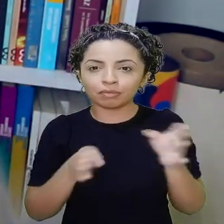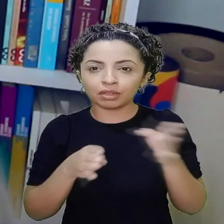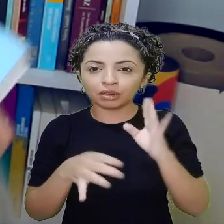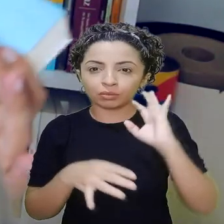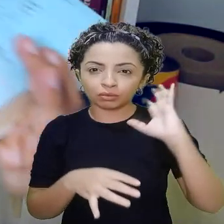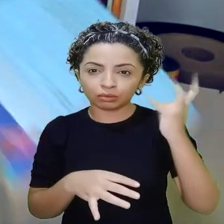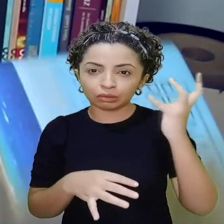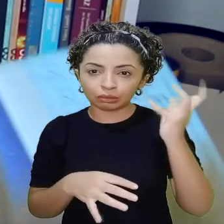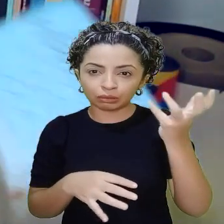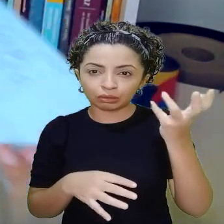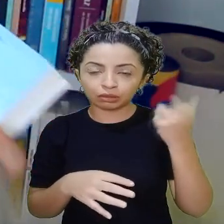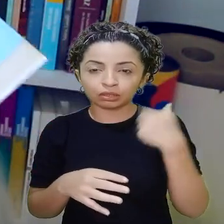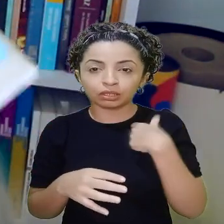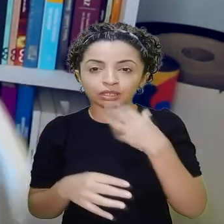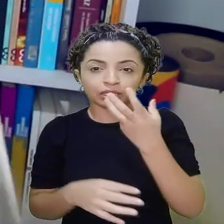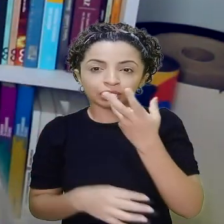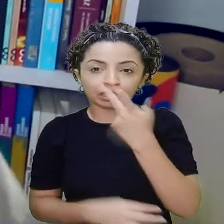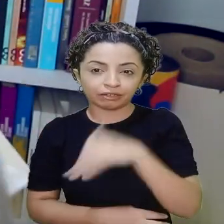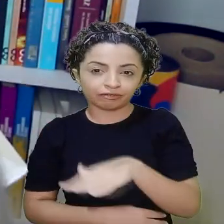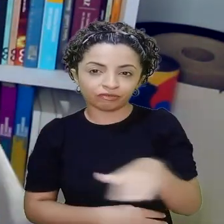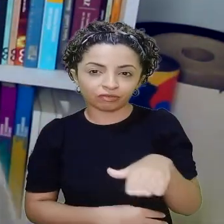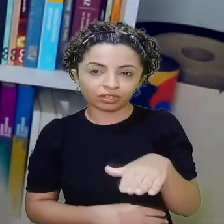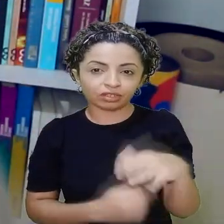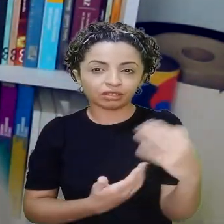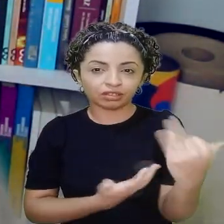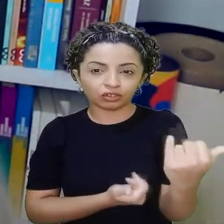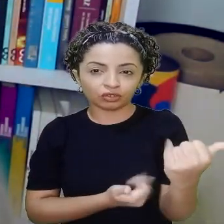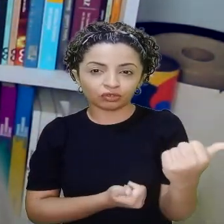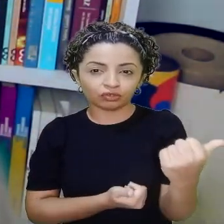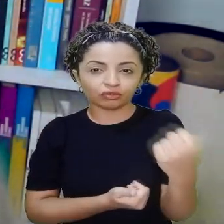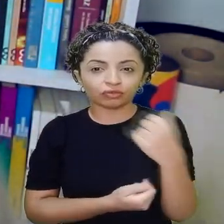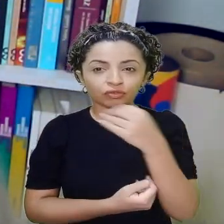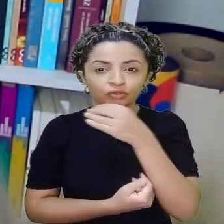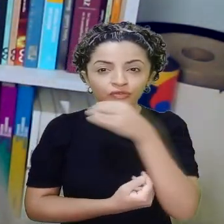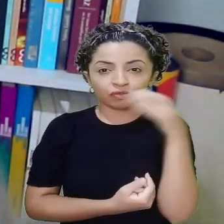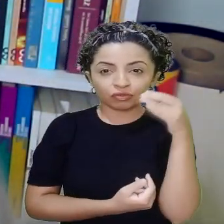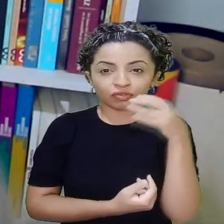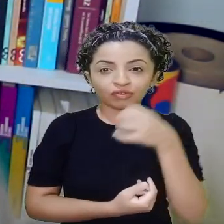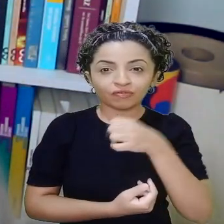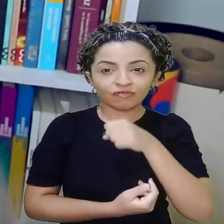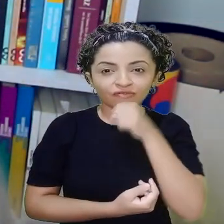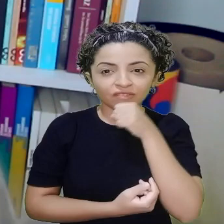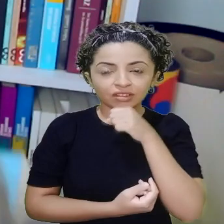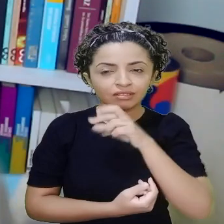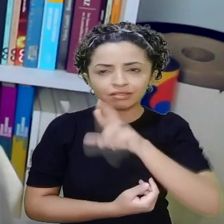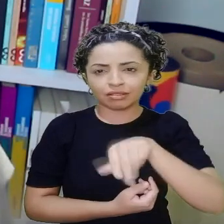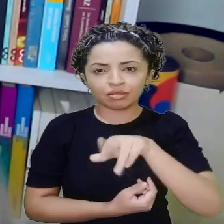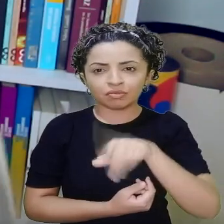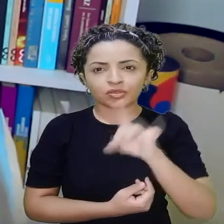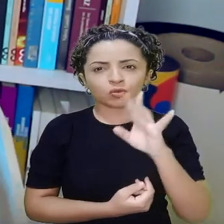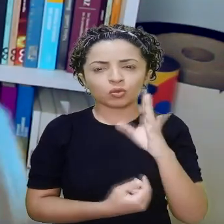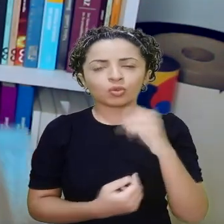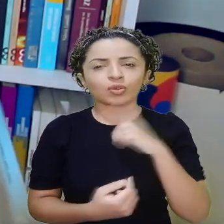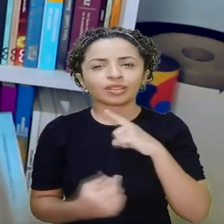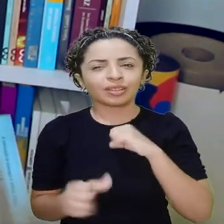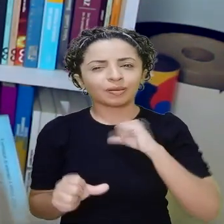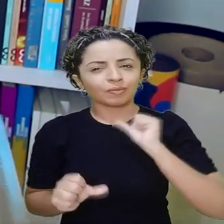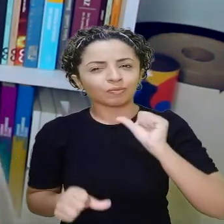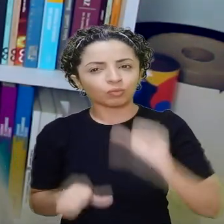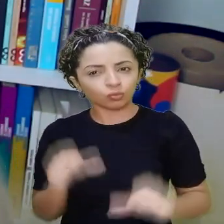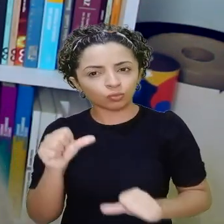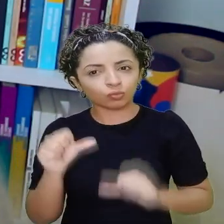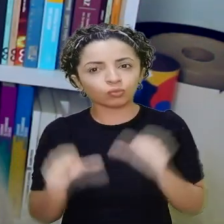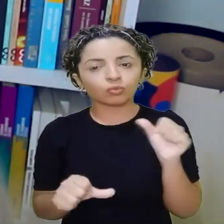delas. Infância, juventude, maturidade e velhice. Eu acho que não é só isso, eu acho que tem uma